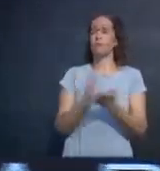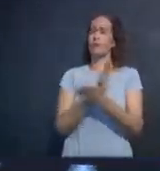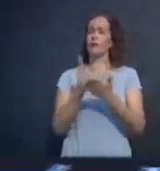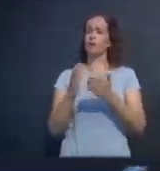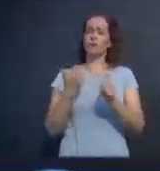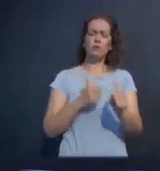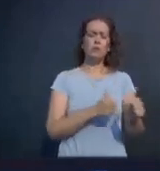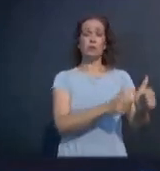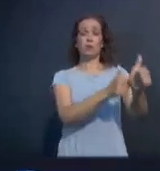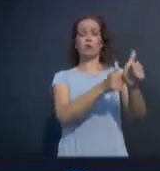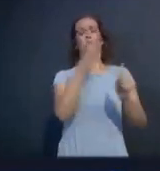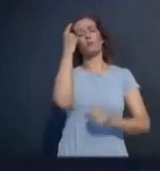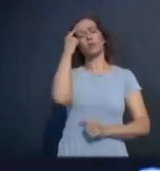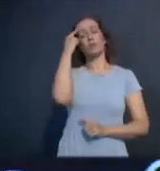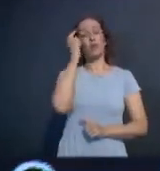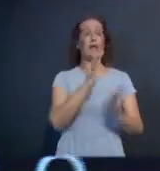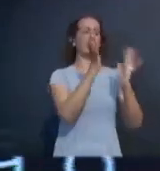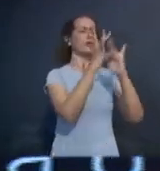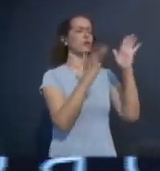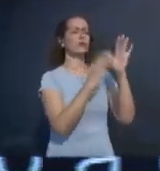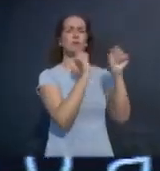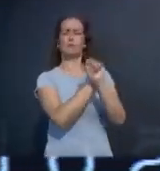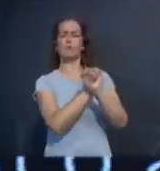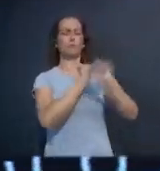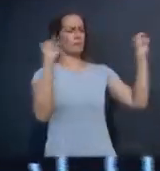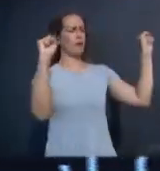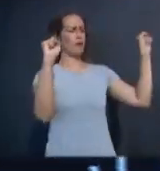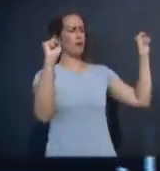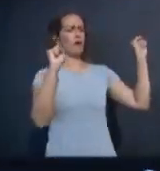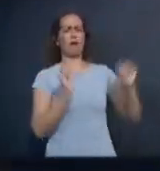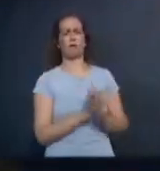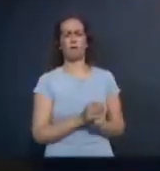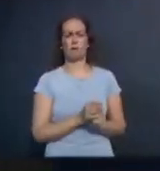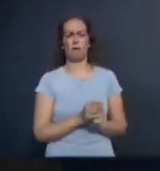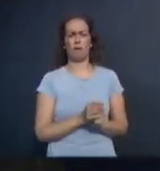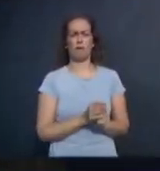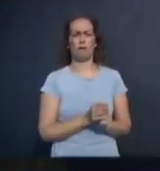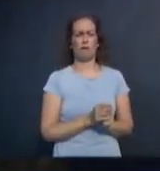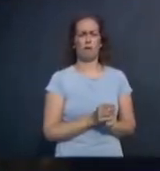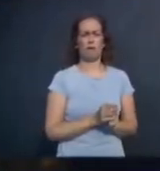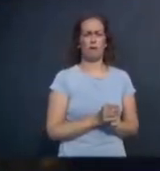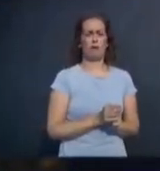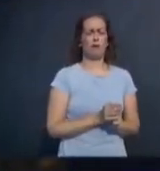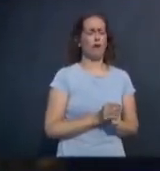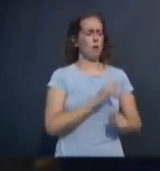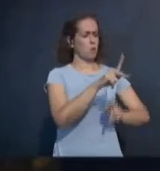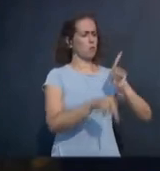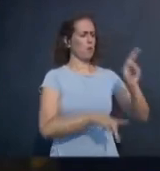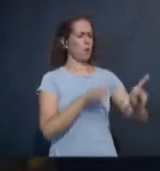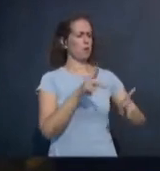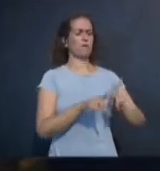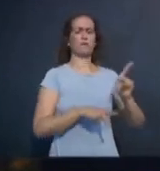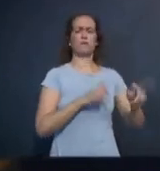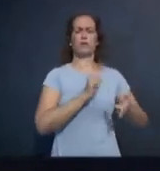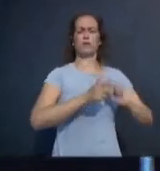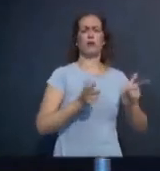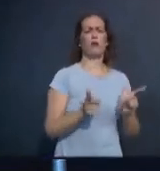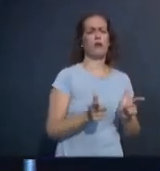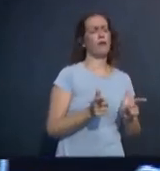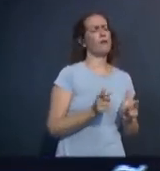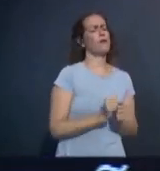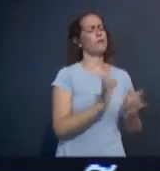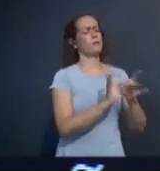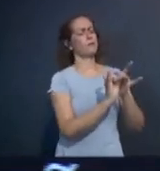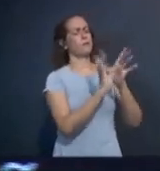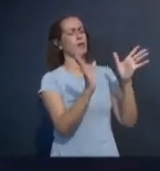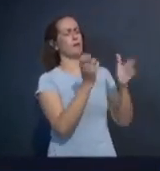que Jesus seria o libertador, tirando o povo de Israel novamente do